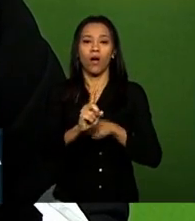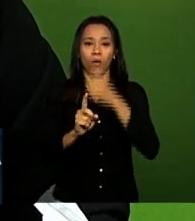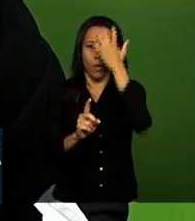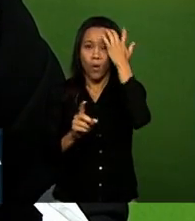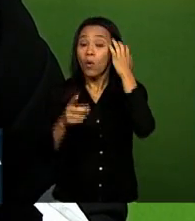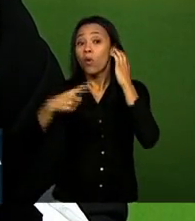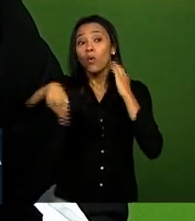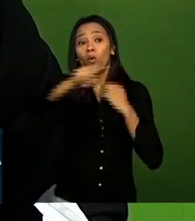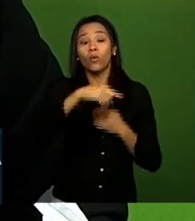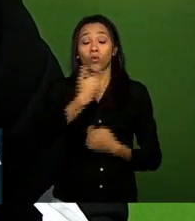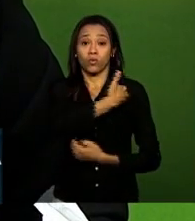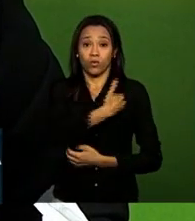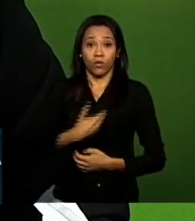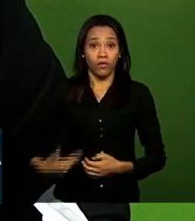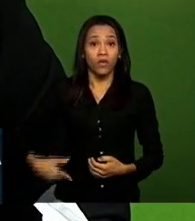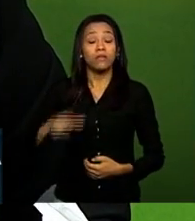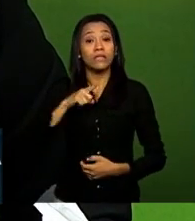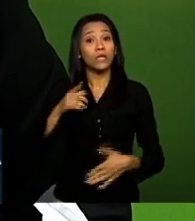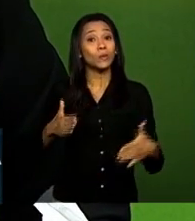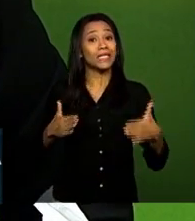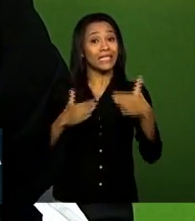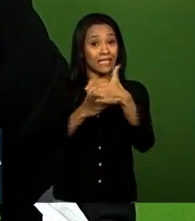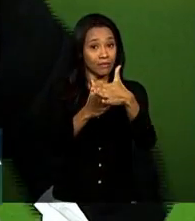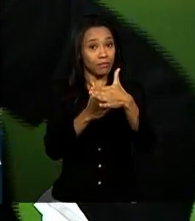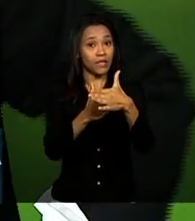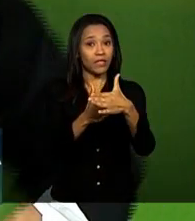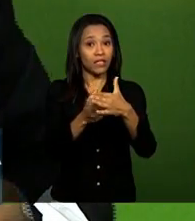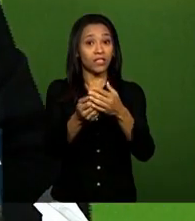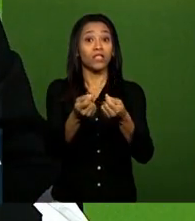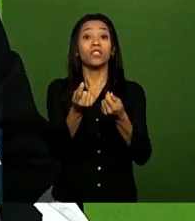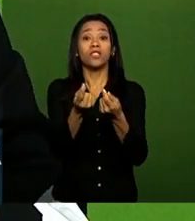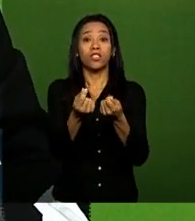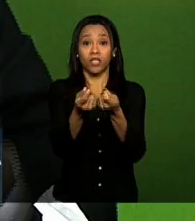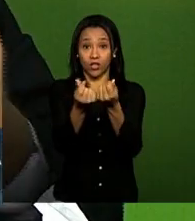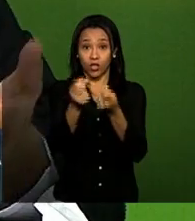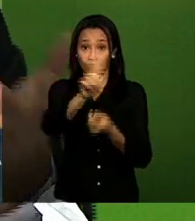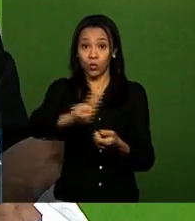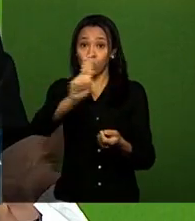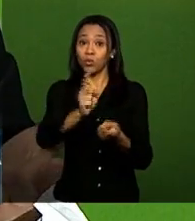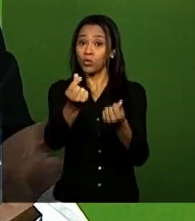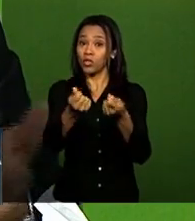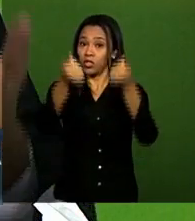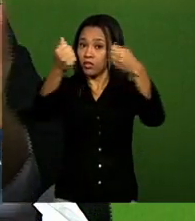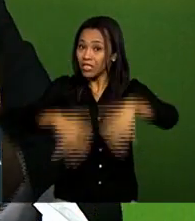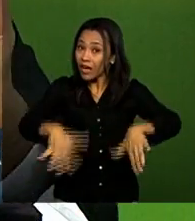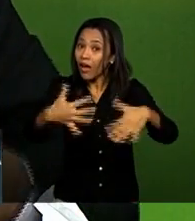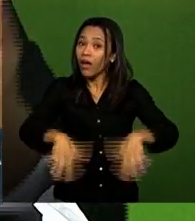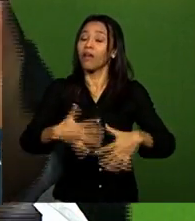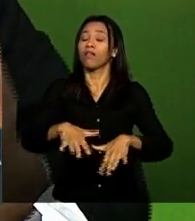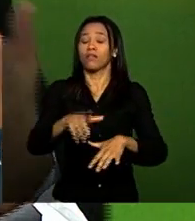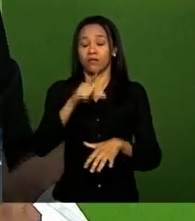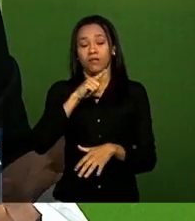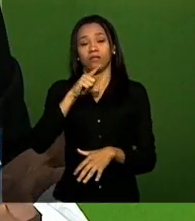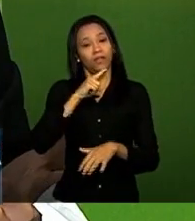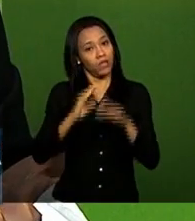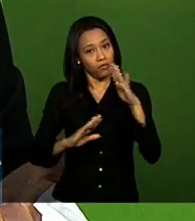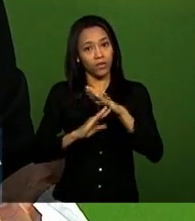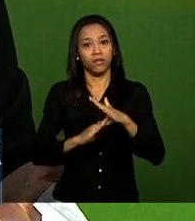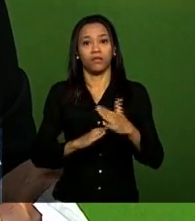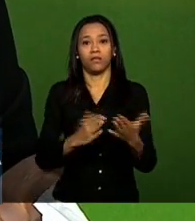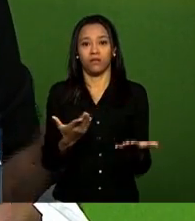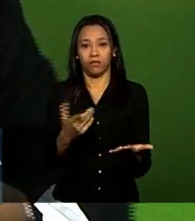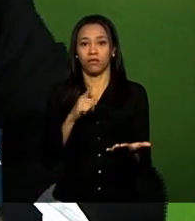Tem um limite fiscal se não governo afunda né o país afunda economicamente esse nosso governo tem limites fiscais Esta é a fala da presidente